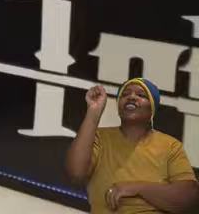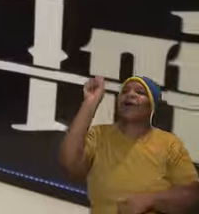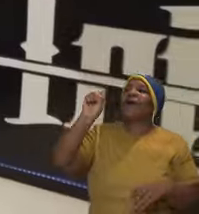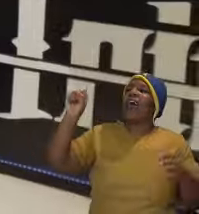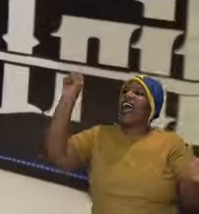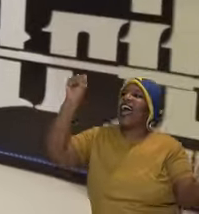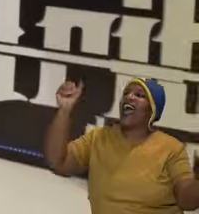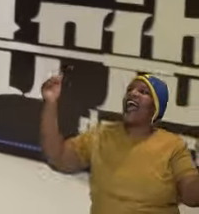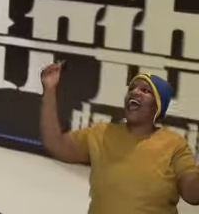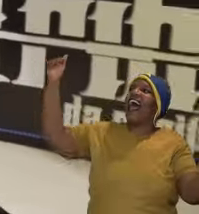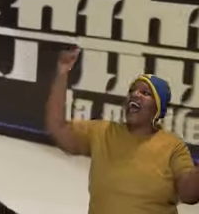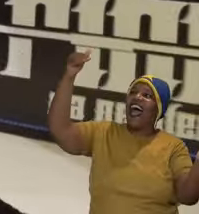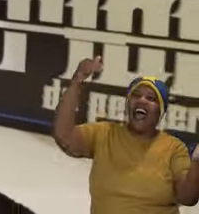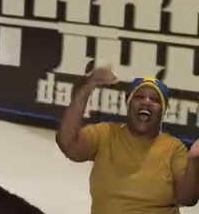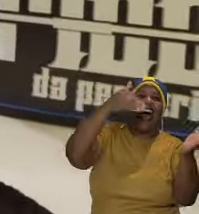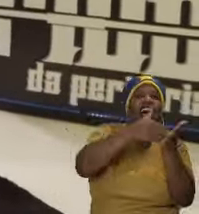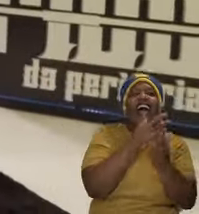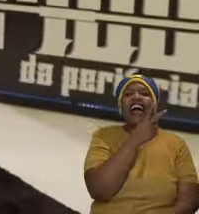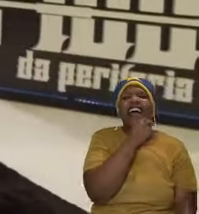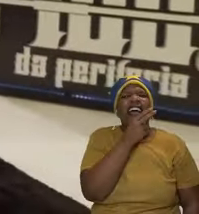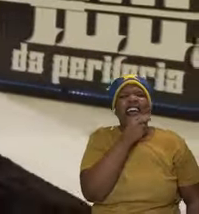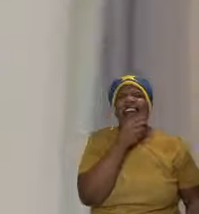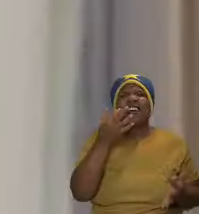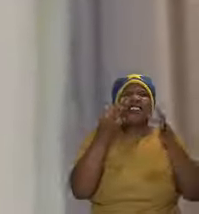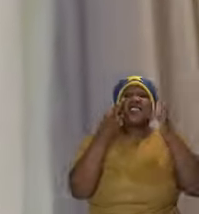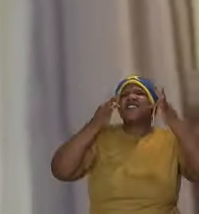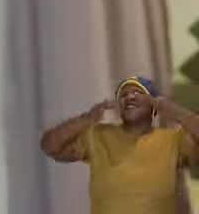Sul. Eu quero é dar de cima e que se foda